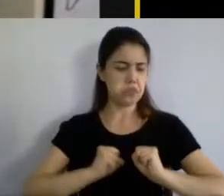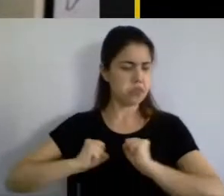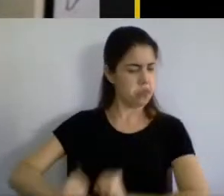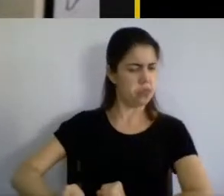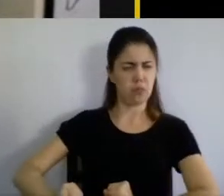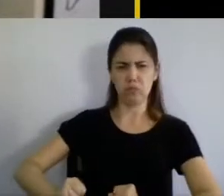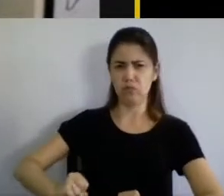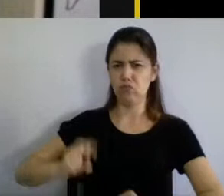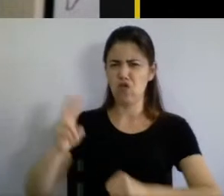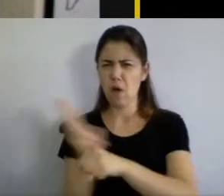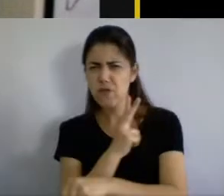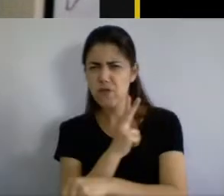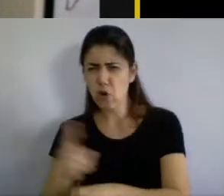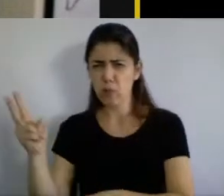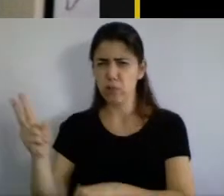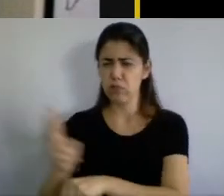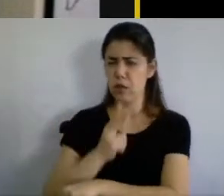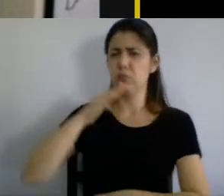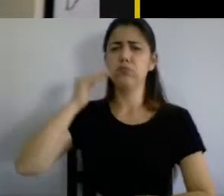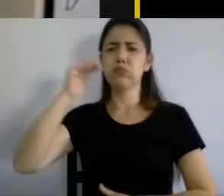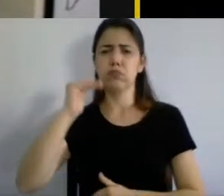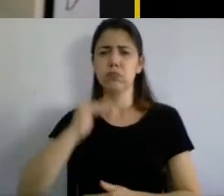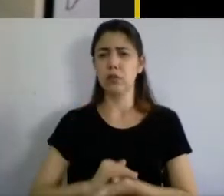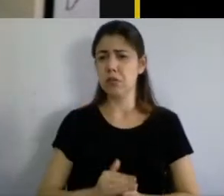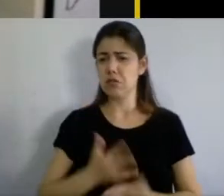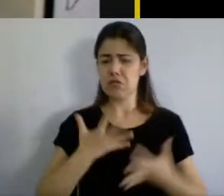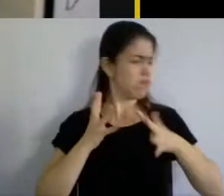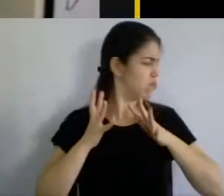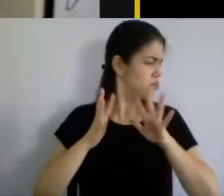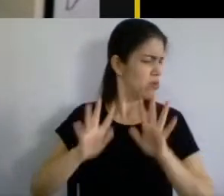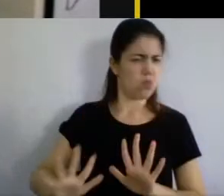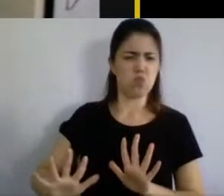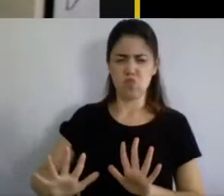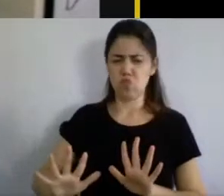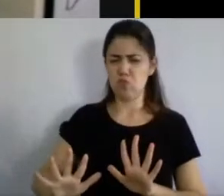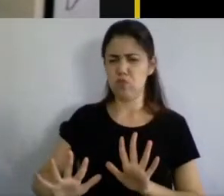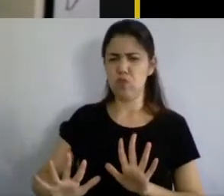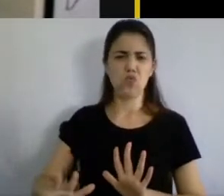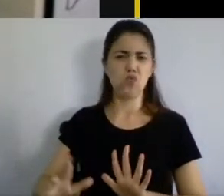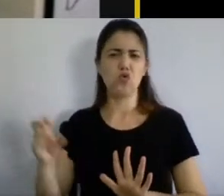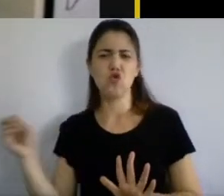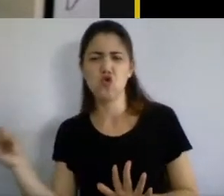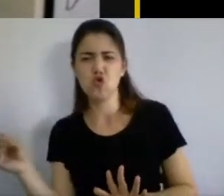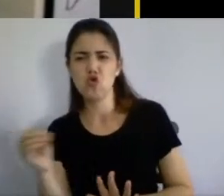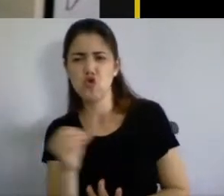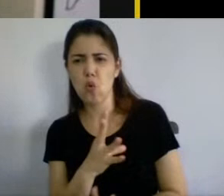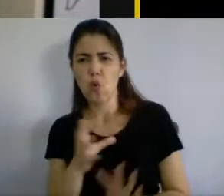e que não admitiria nenhuma inovação, nenhuma liberdade